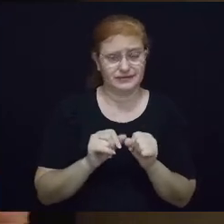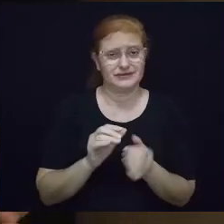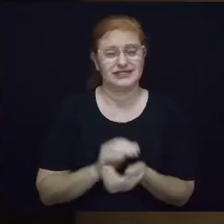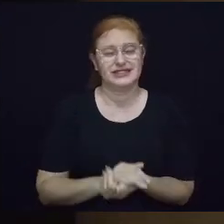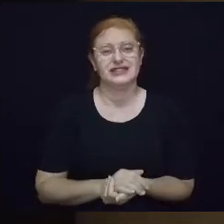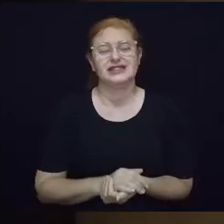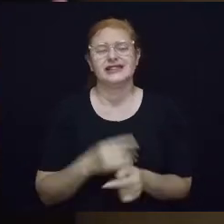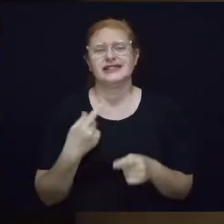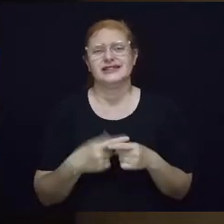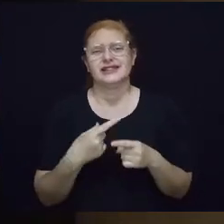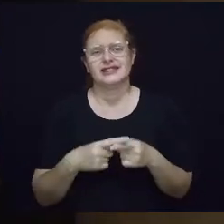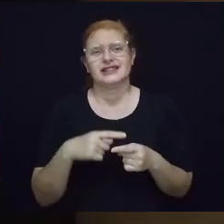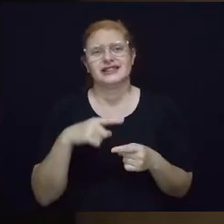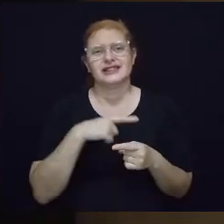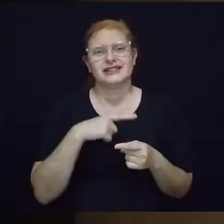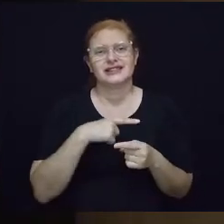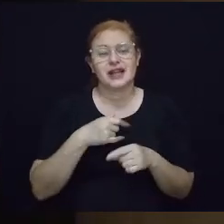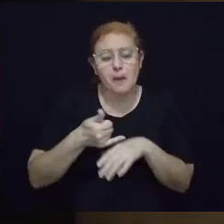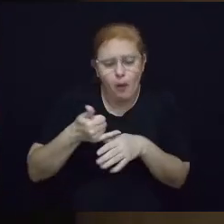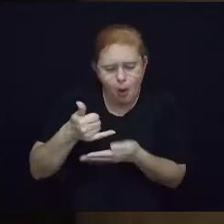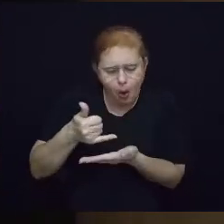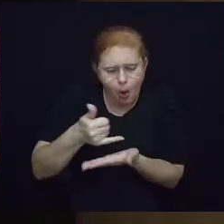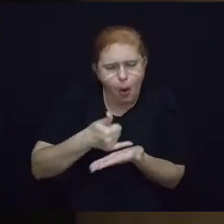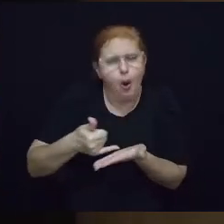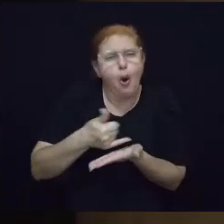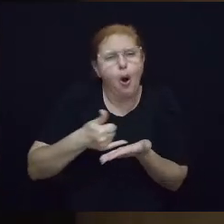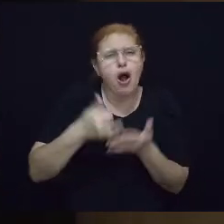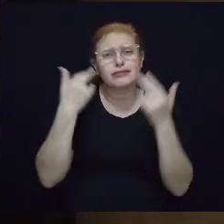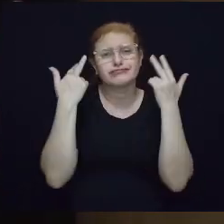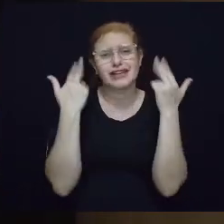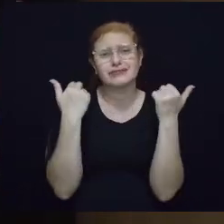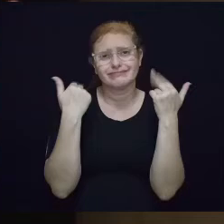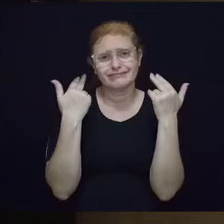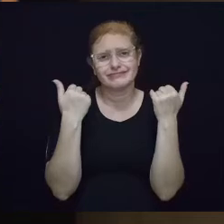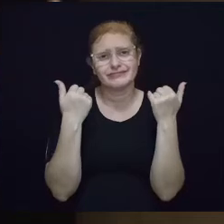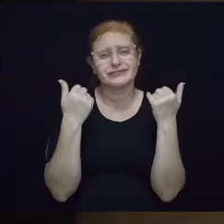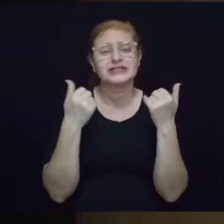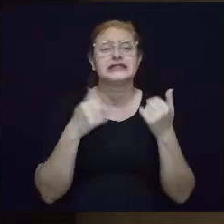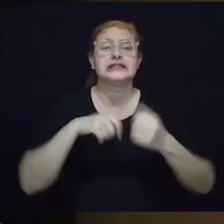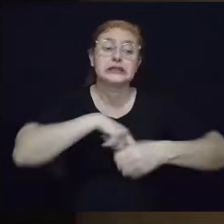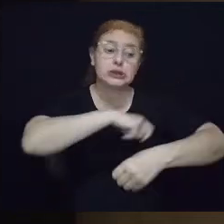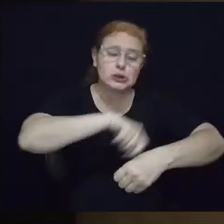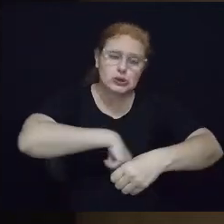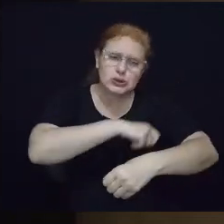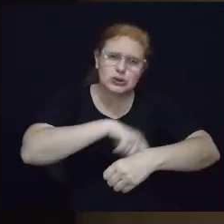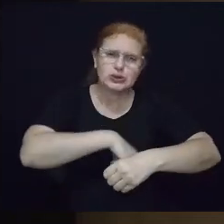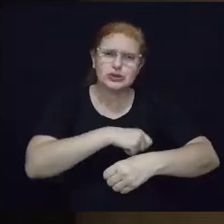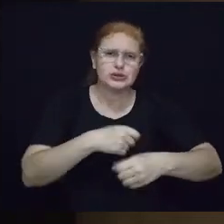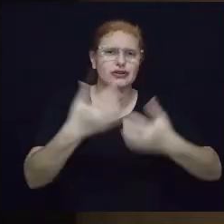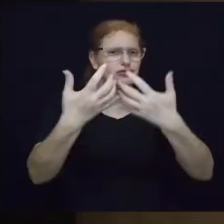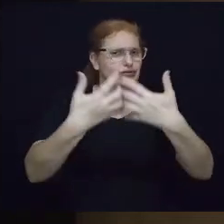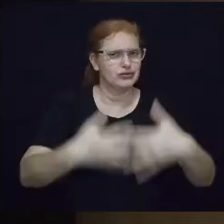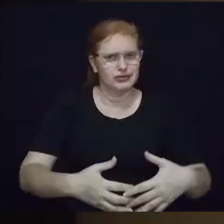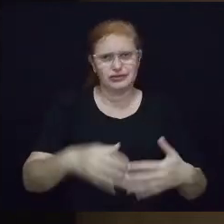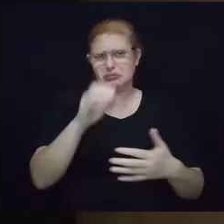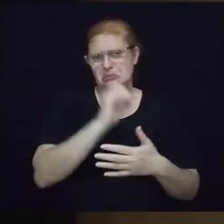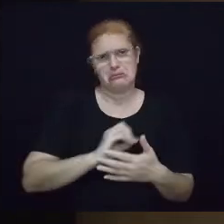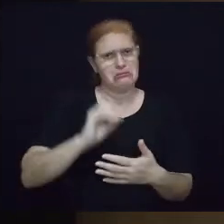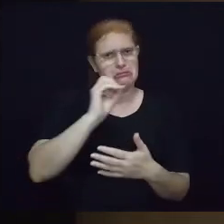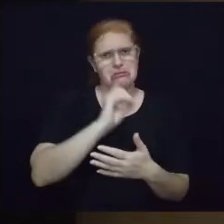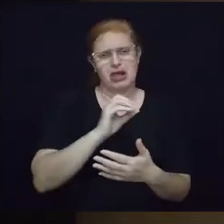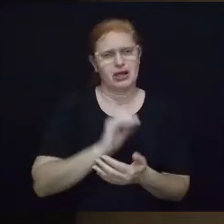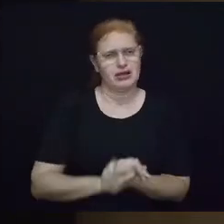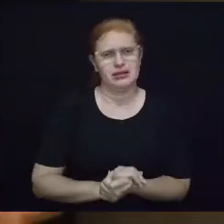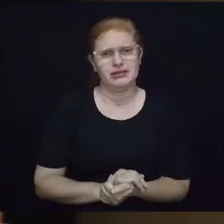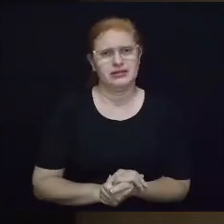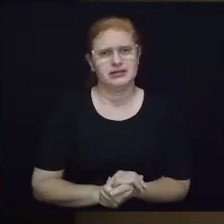utensílios de madeira, porque ela tem uma oleosidade natural, e na cozinha acho que funciona super bem, assim, né? Ela